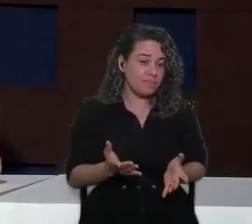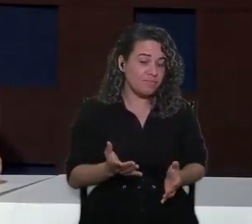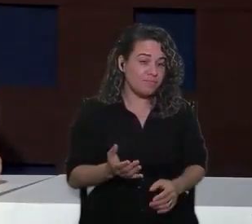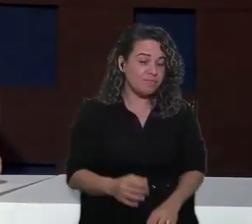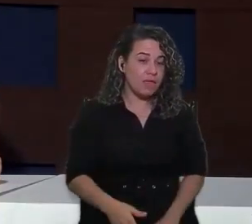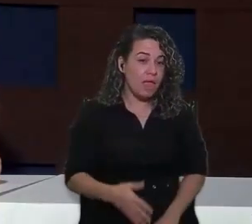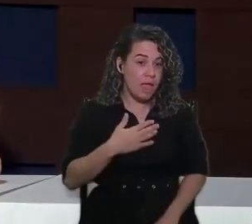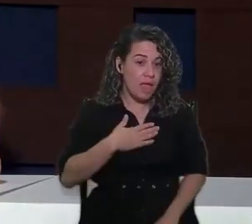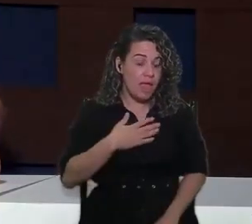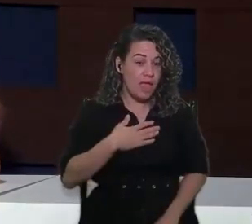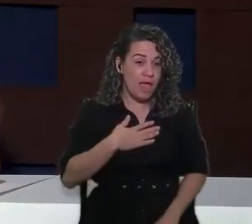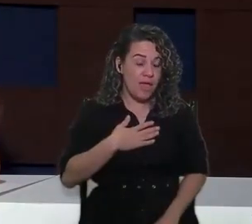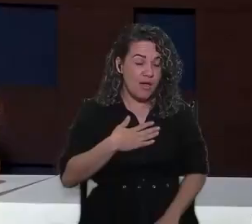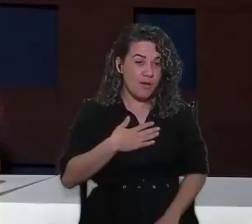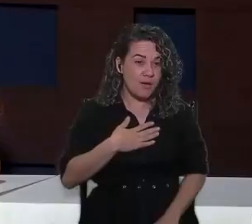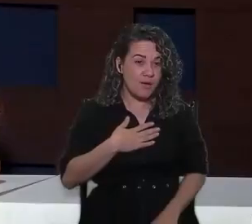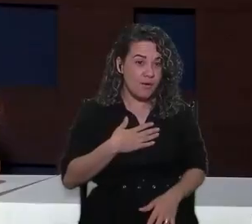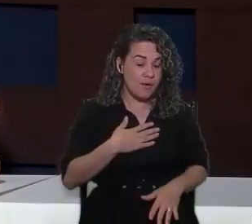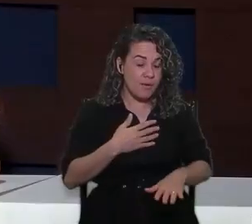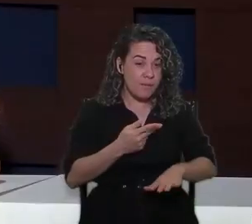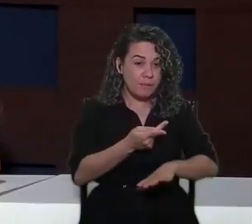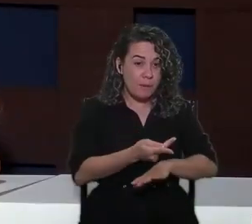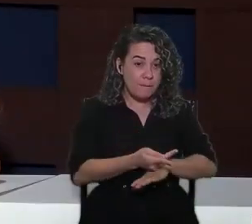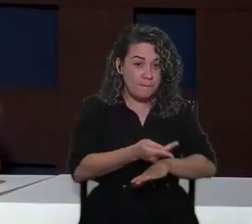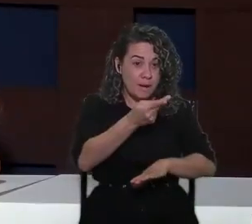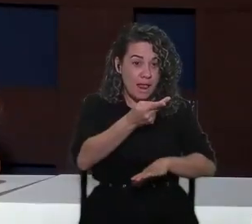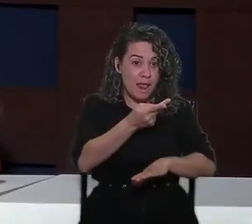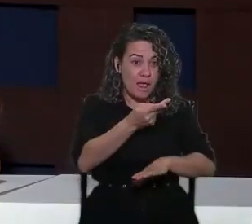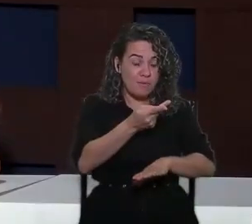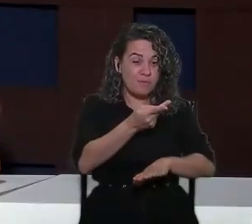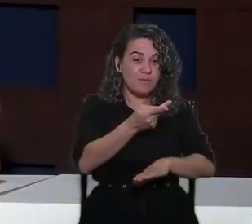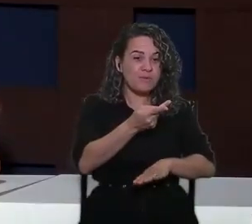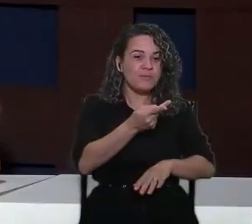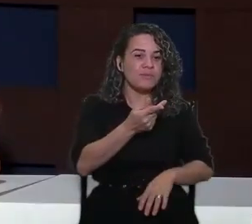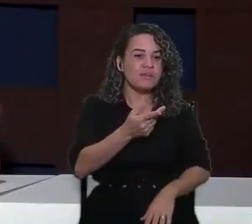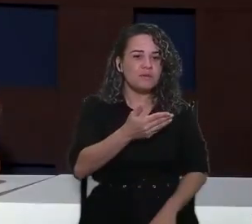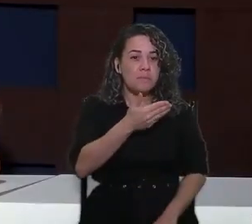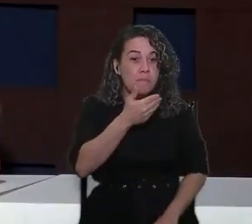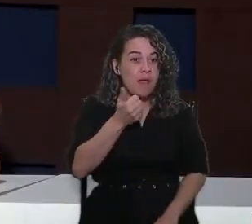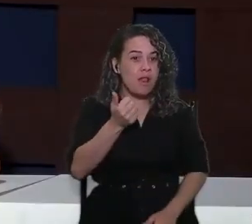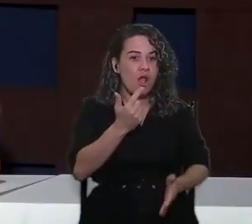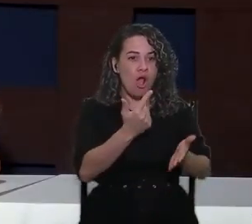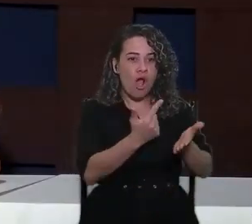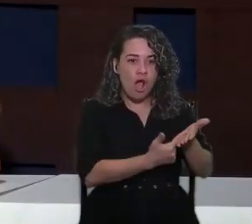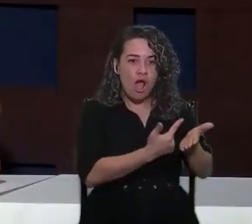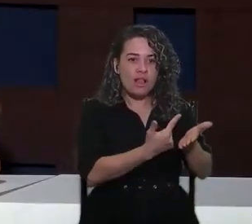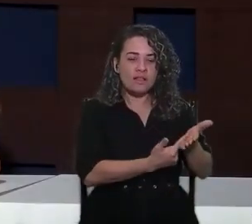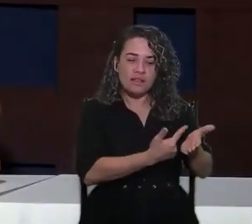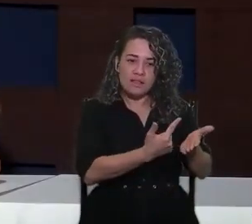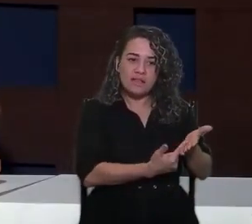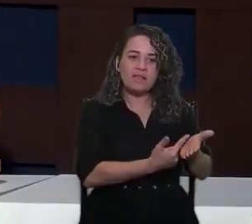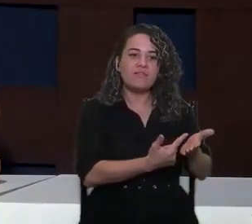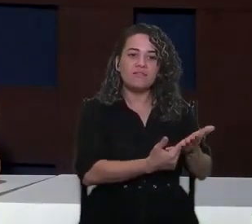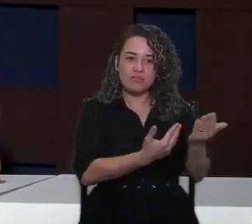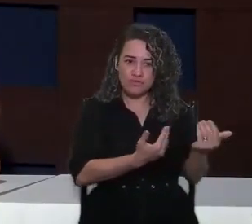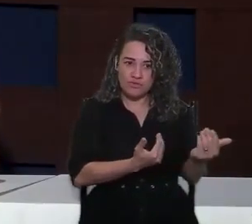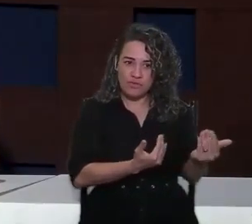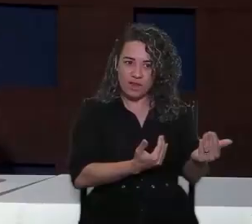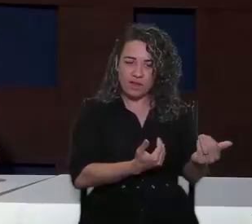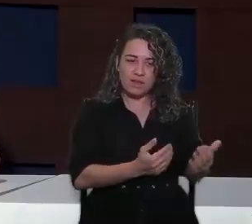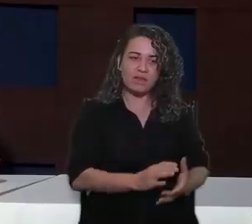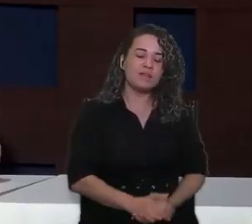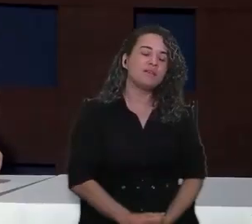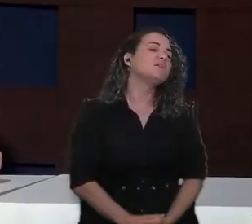juvenil daquele ano. Então eu falei, bom, se a tendência que eu esperava era levar paulada e eu recebi